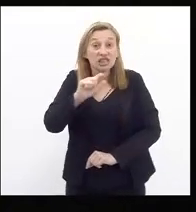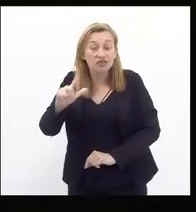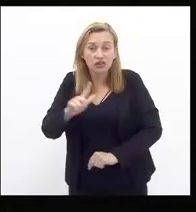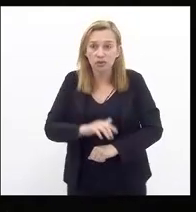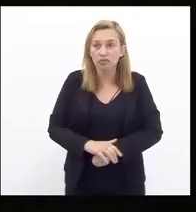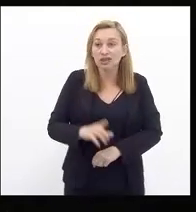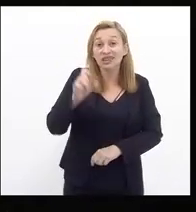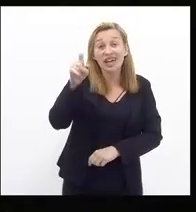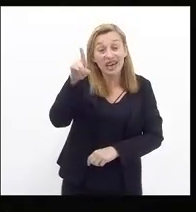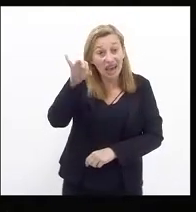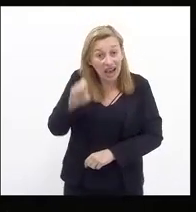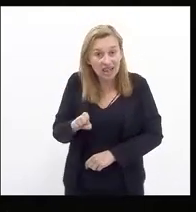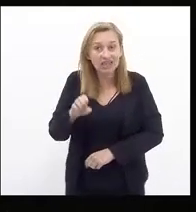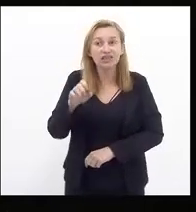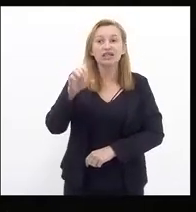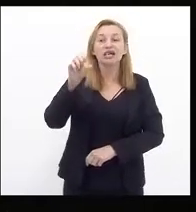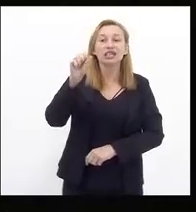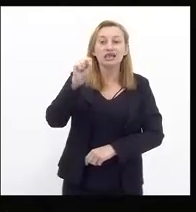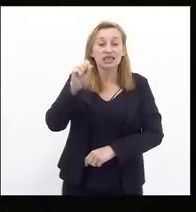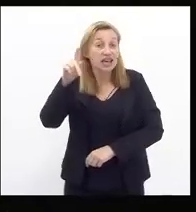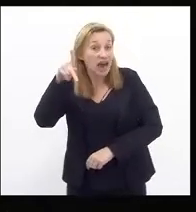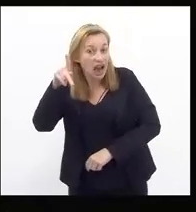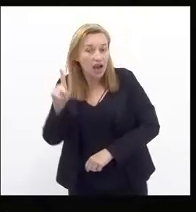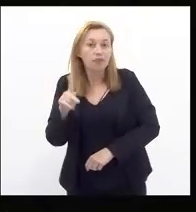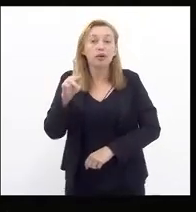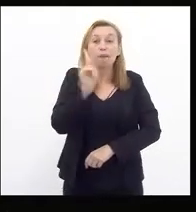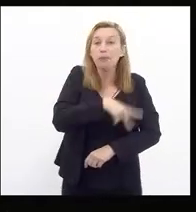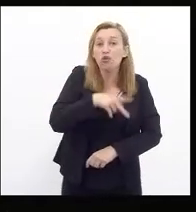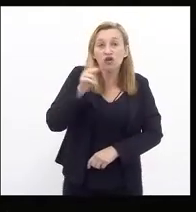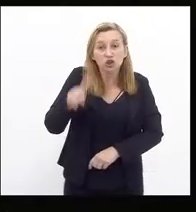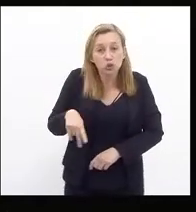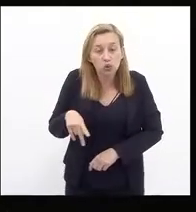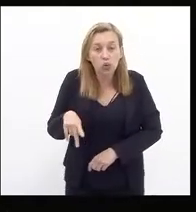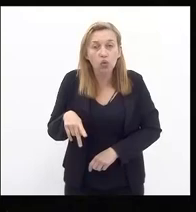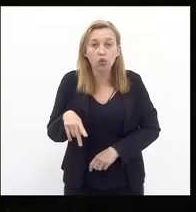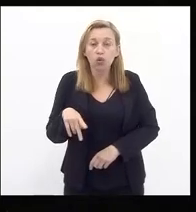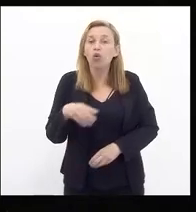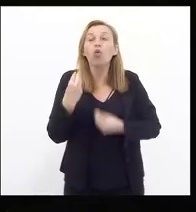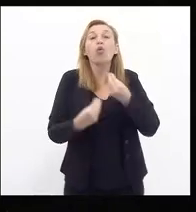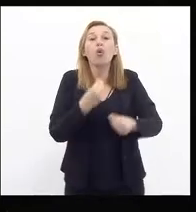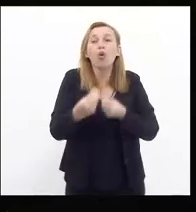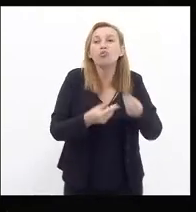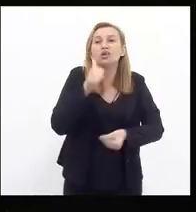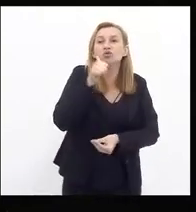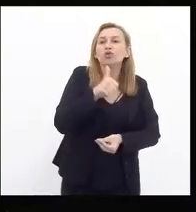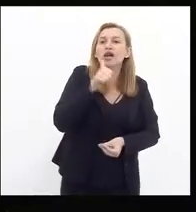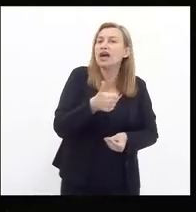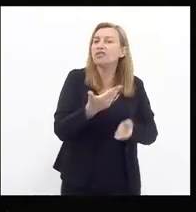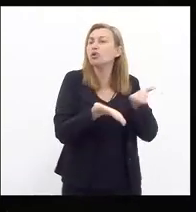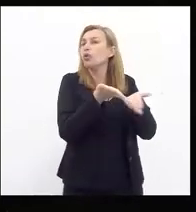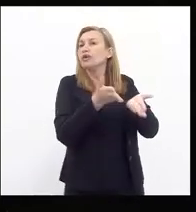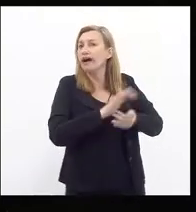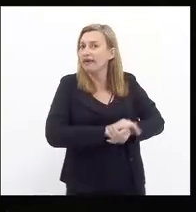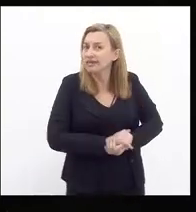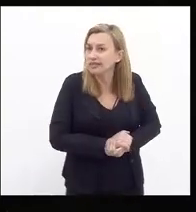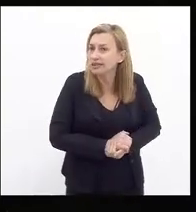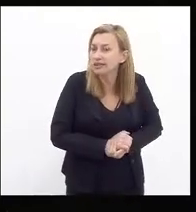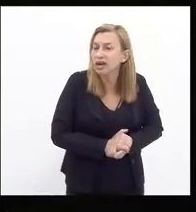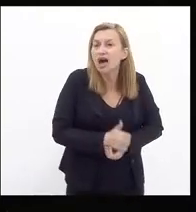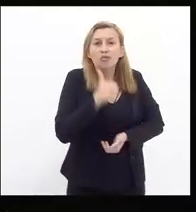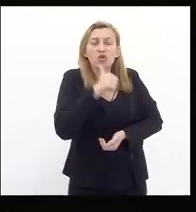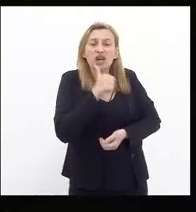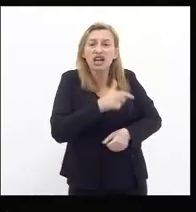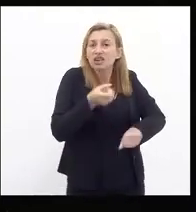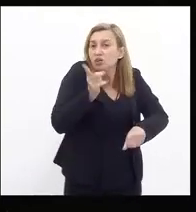do degase dos e a peça professoras acumu as mulheres foram tratadas as mulheres